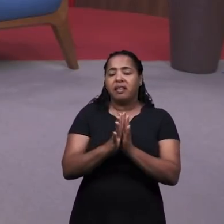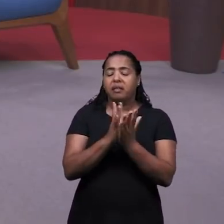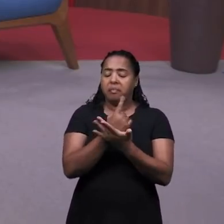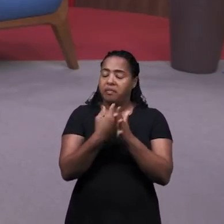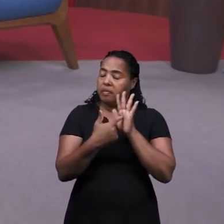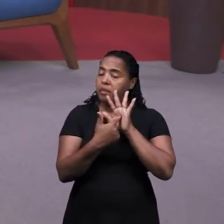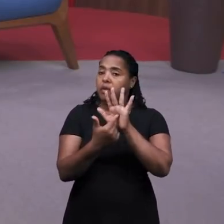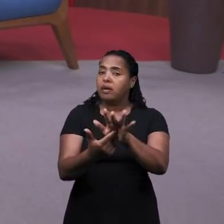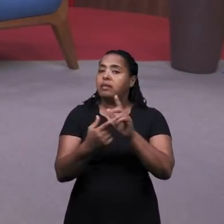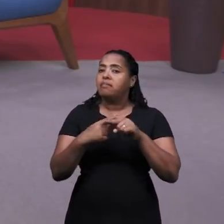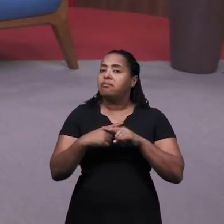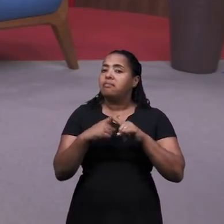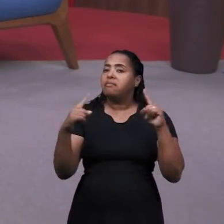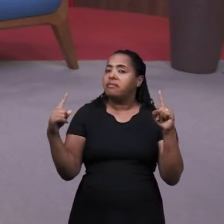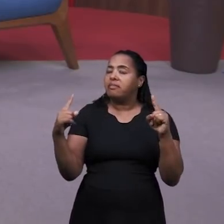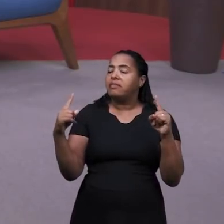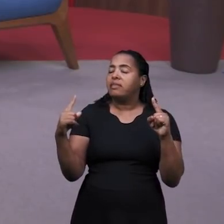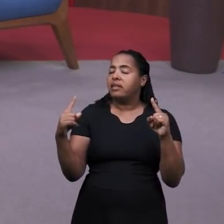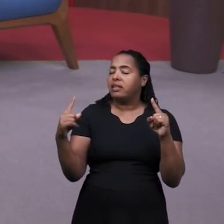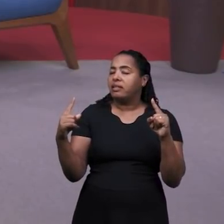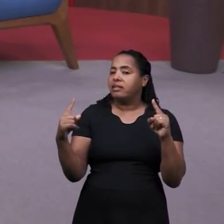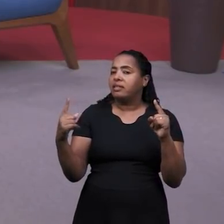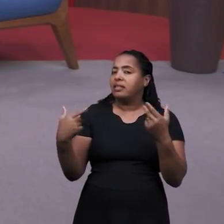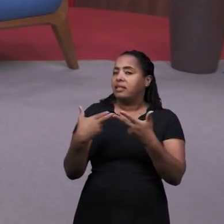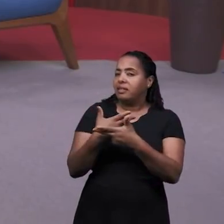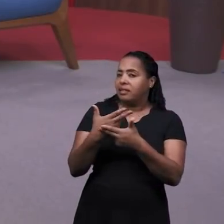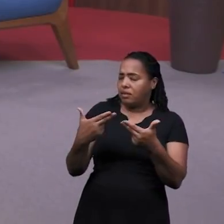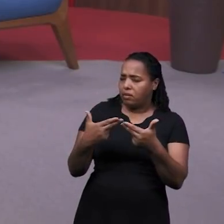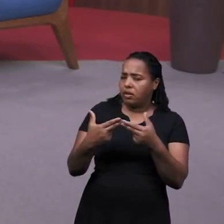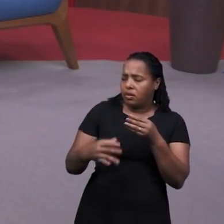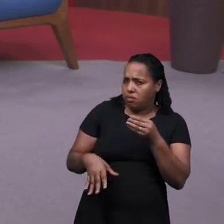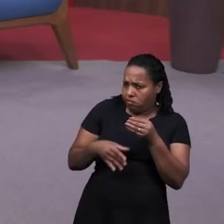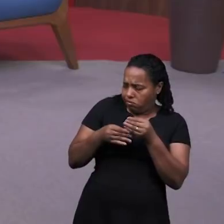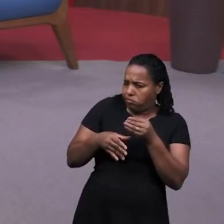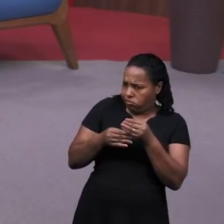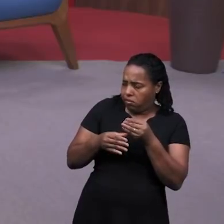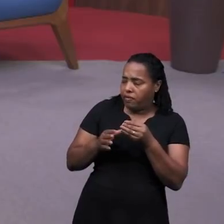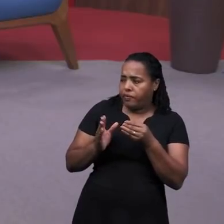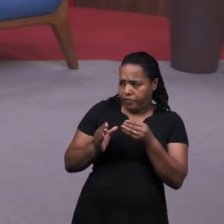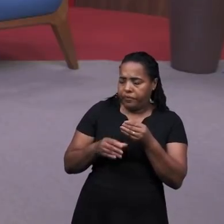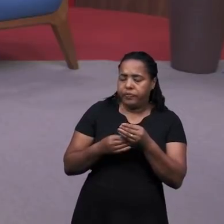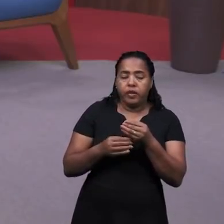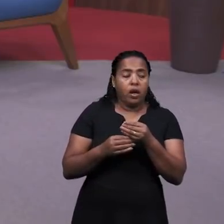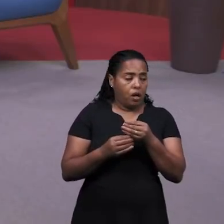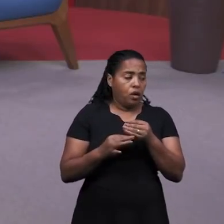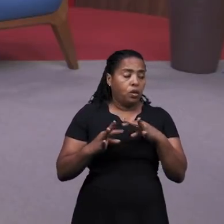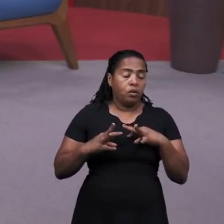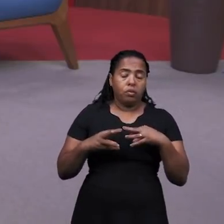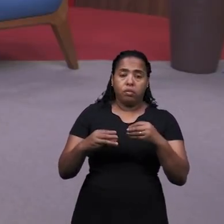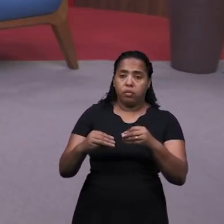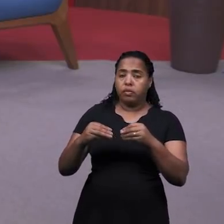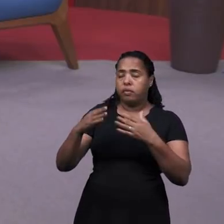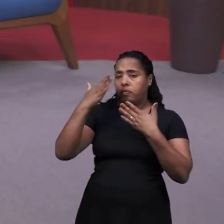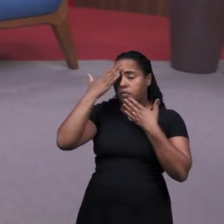registra. Agora, naquilo que, só reforçando, em que ele obedeceu ao Senhor, que ele